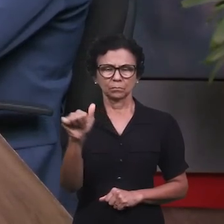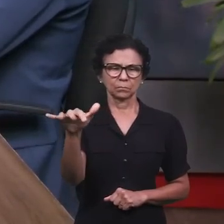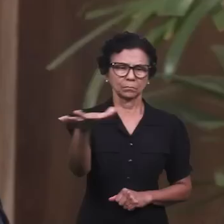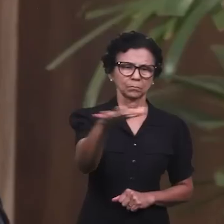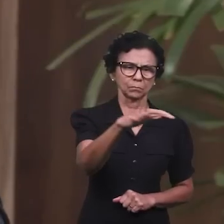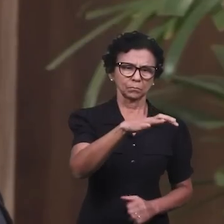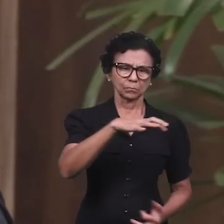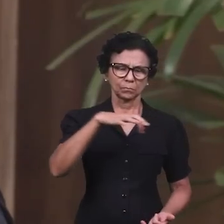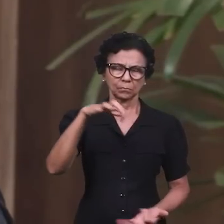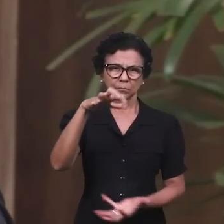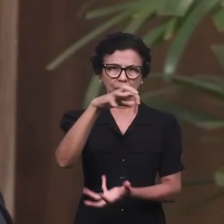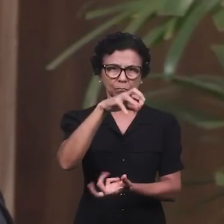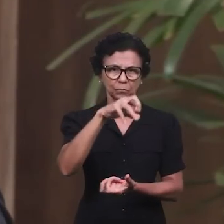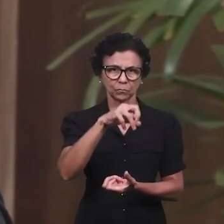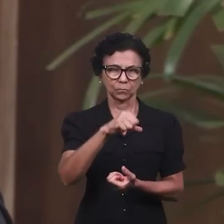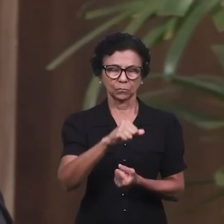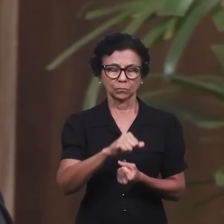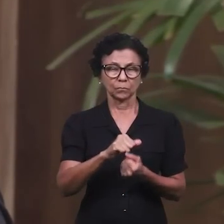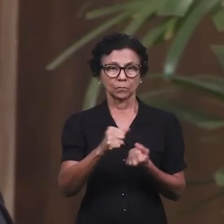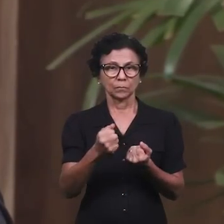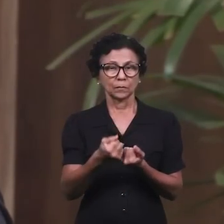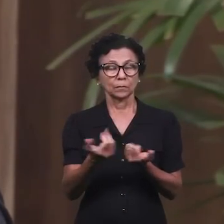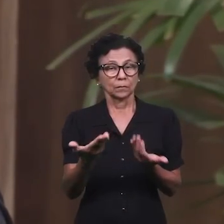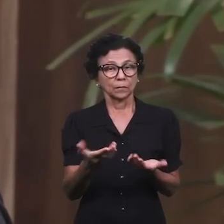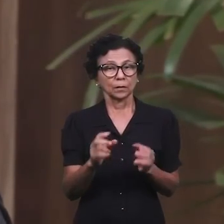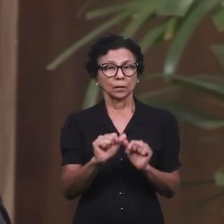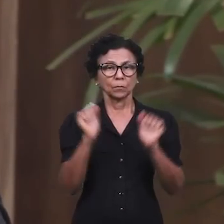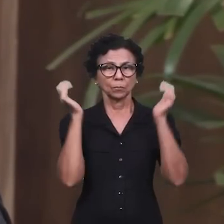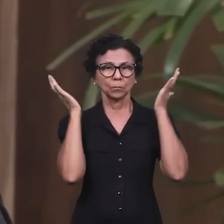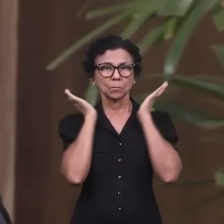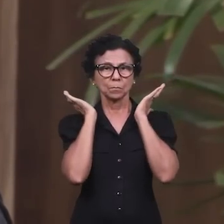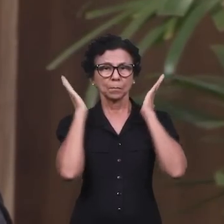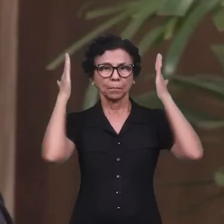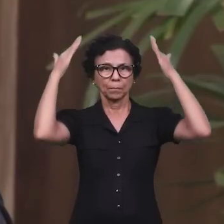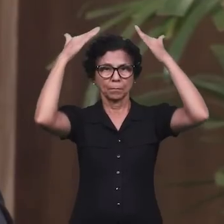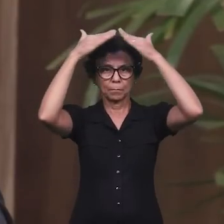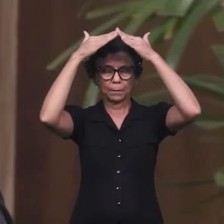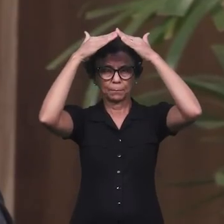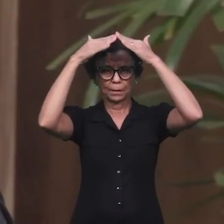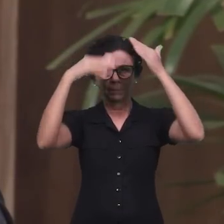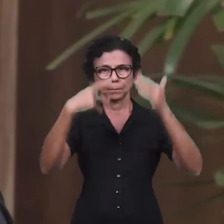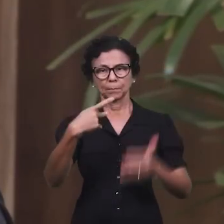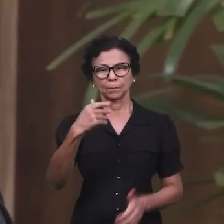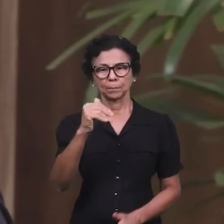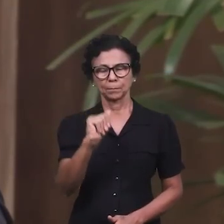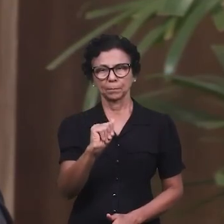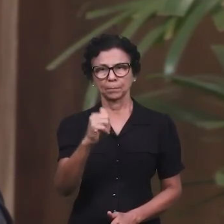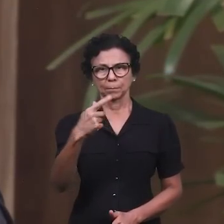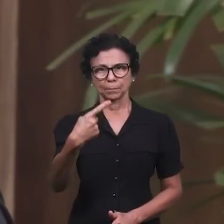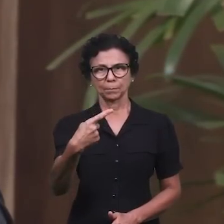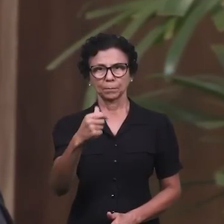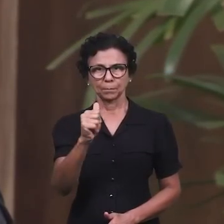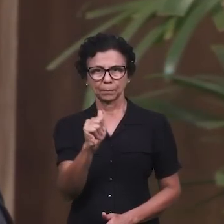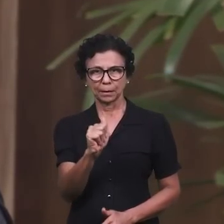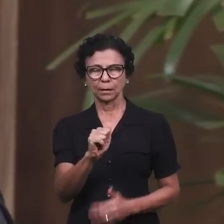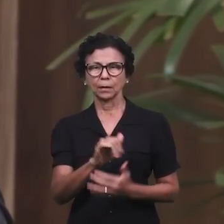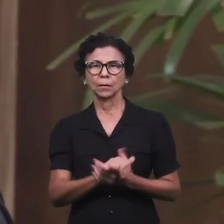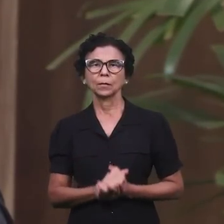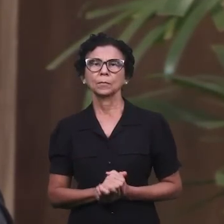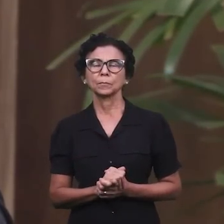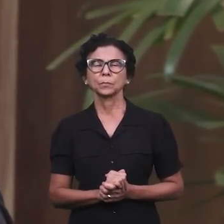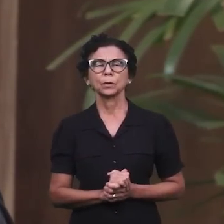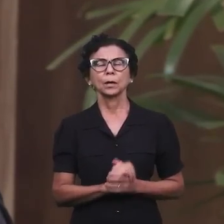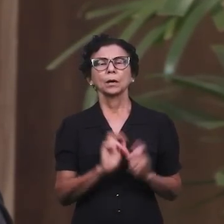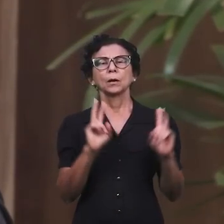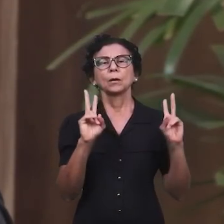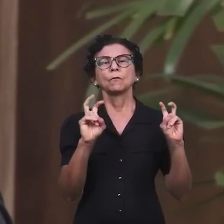ele declara uma coisa, que o então Papa é chamado o vigário de